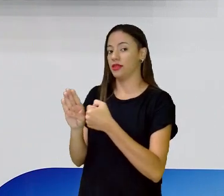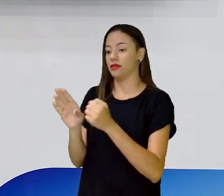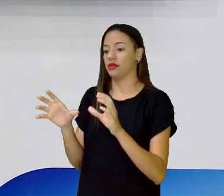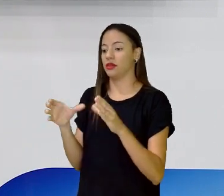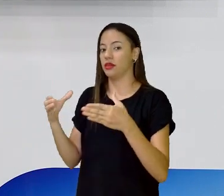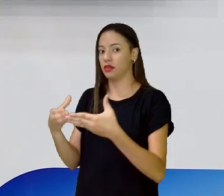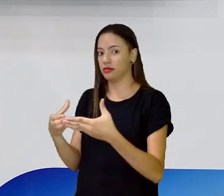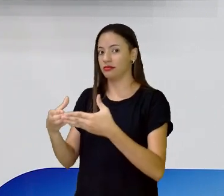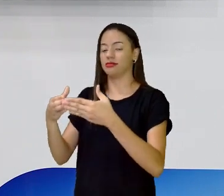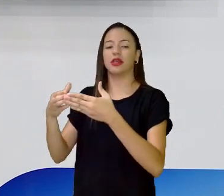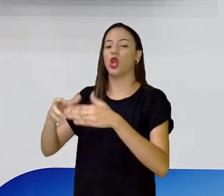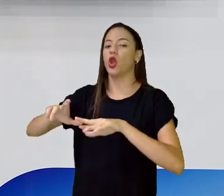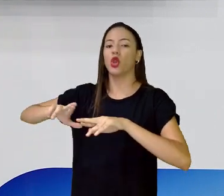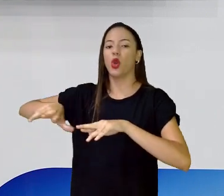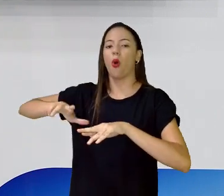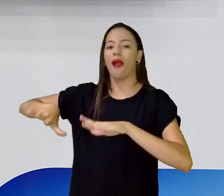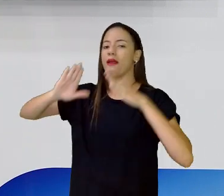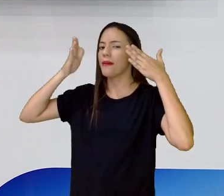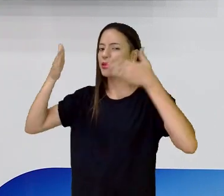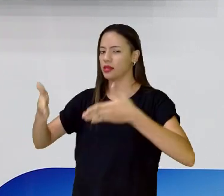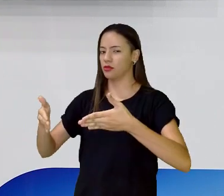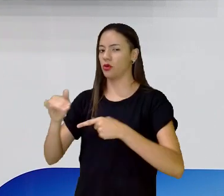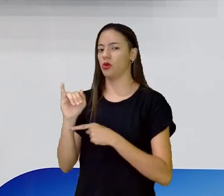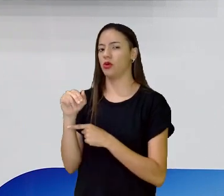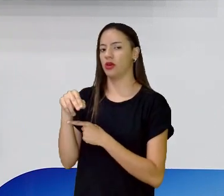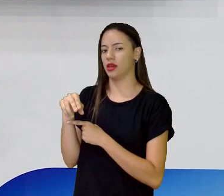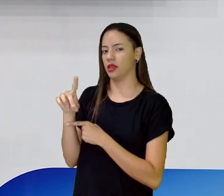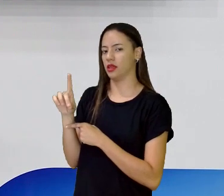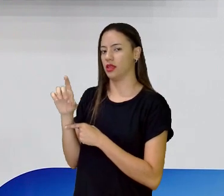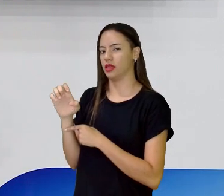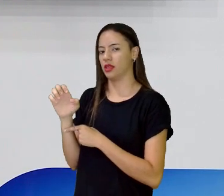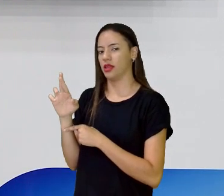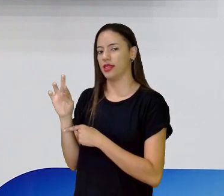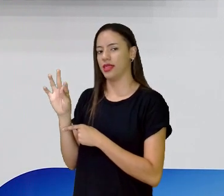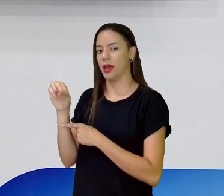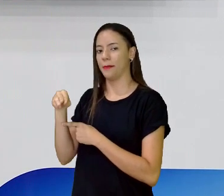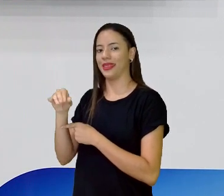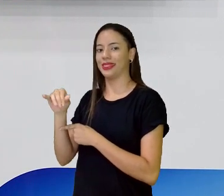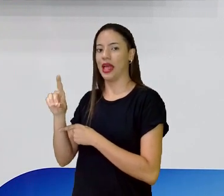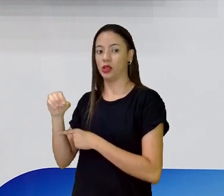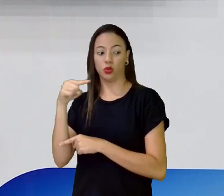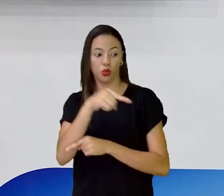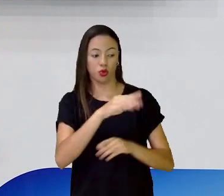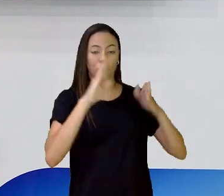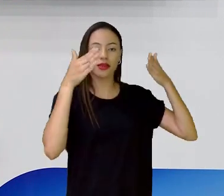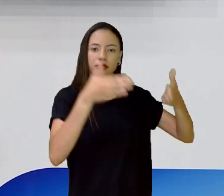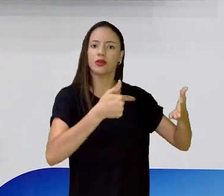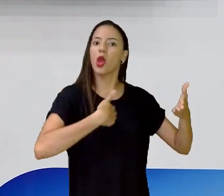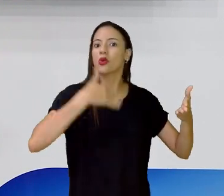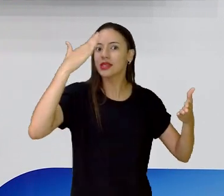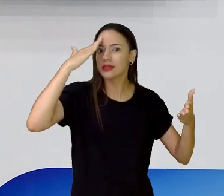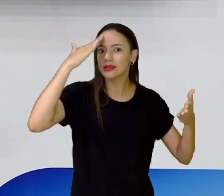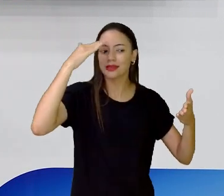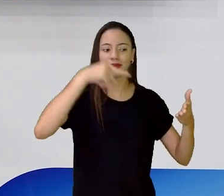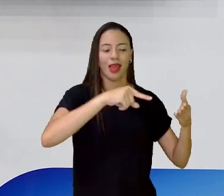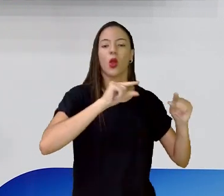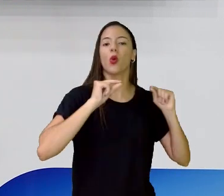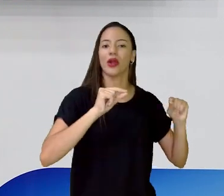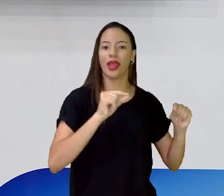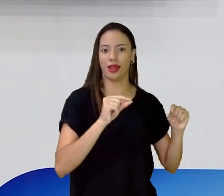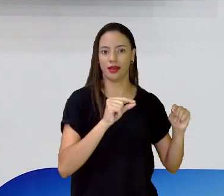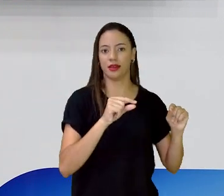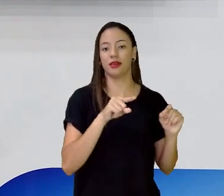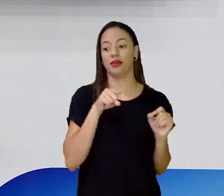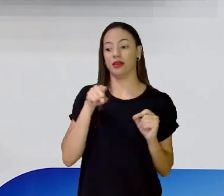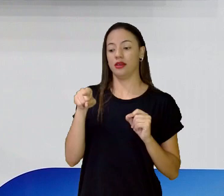coletivo indeterminado? O específico, você sabe do que se trata. Constelação, só pode ser de estrela,